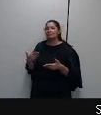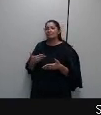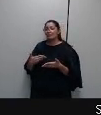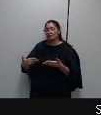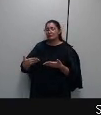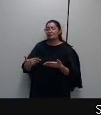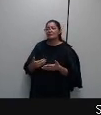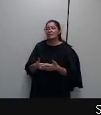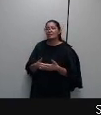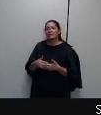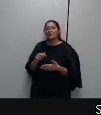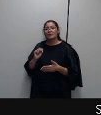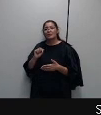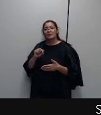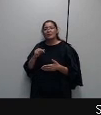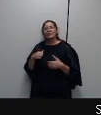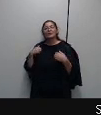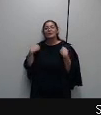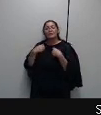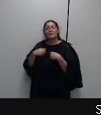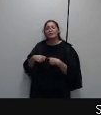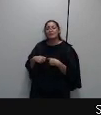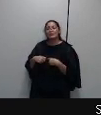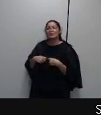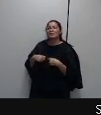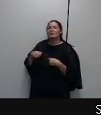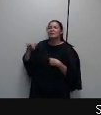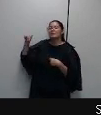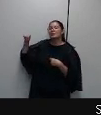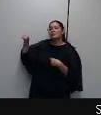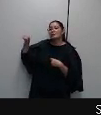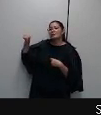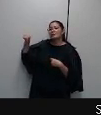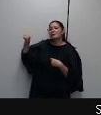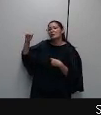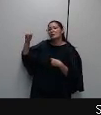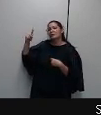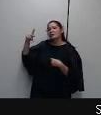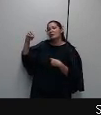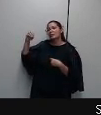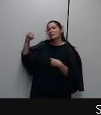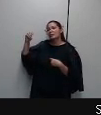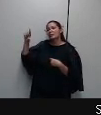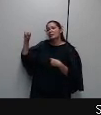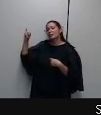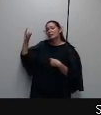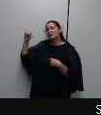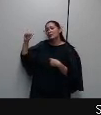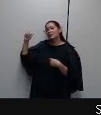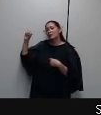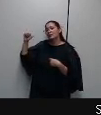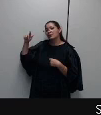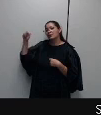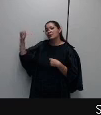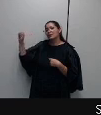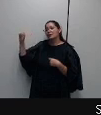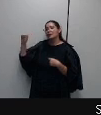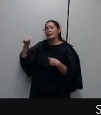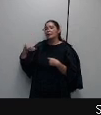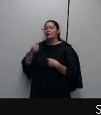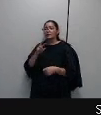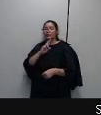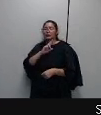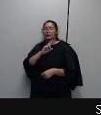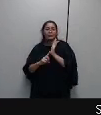isso ministrar apoio motivo do meu destaque e por outro a palavra está com relator para no caso apresentar os fundamentos